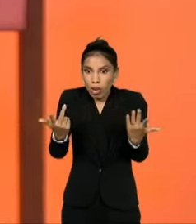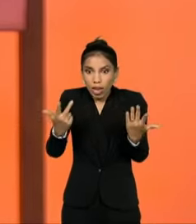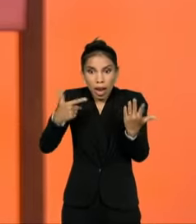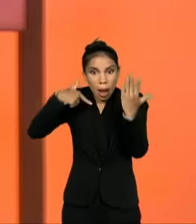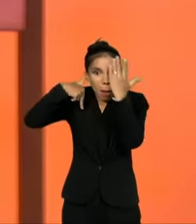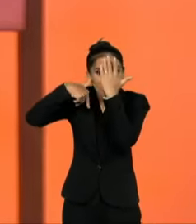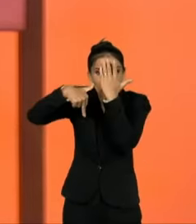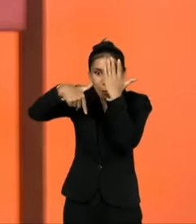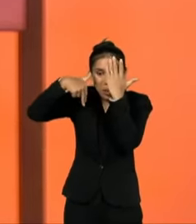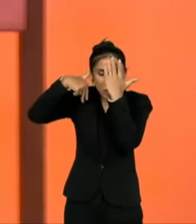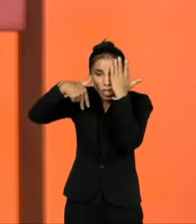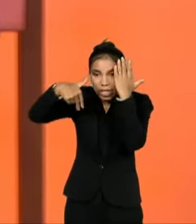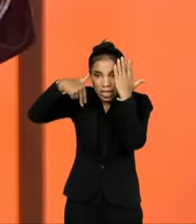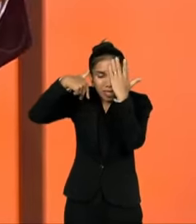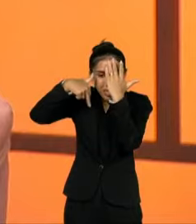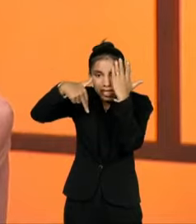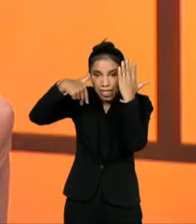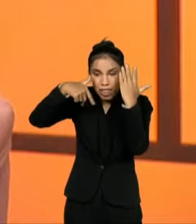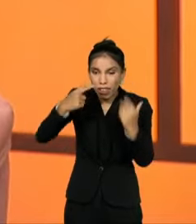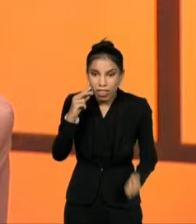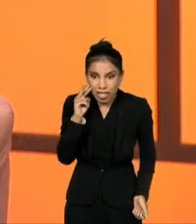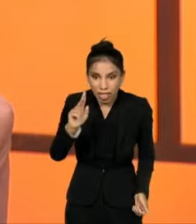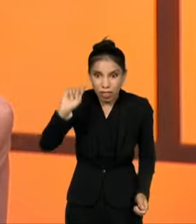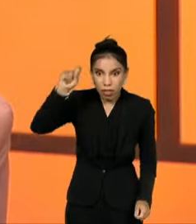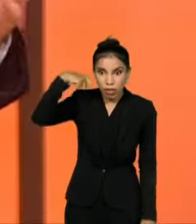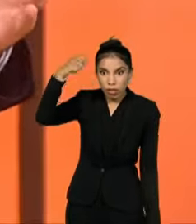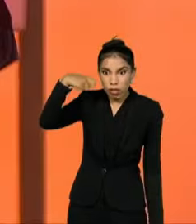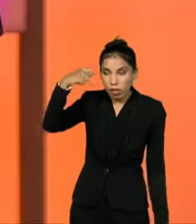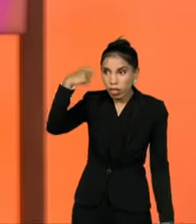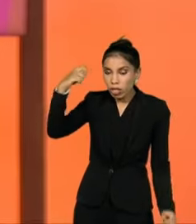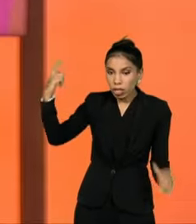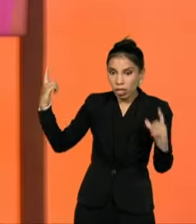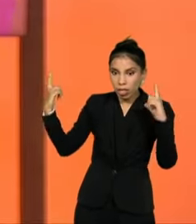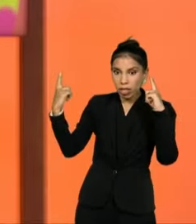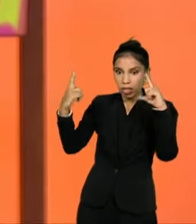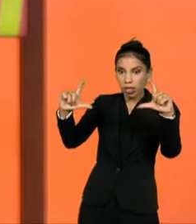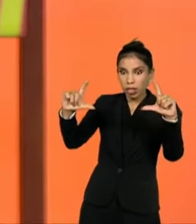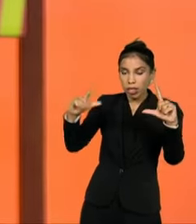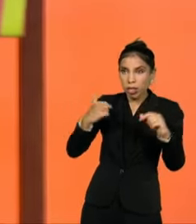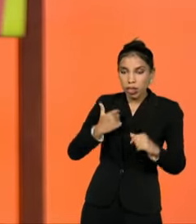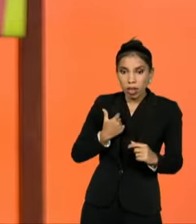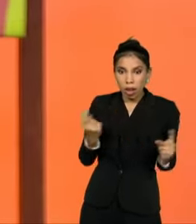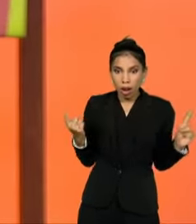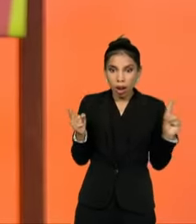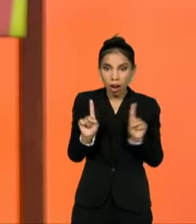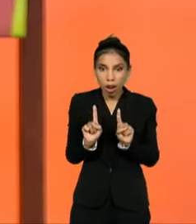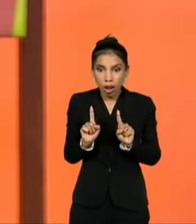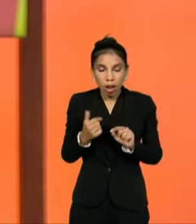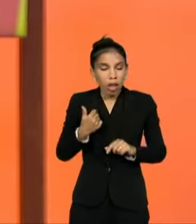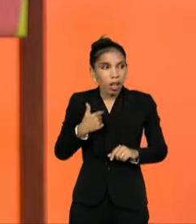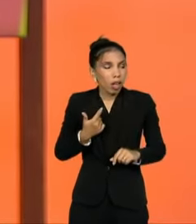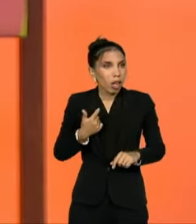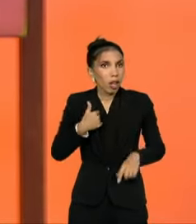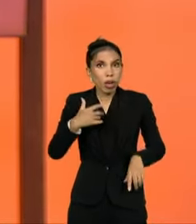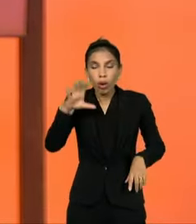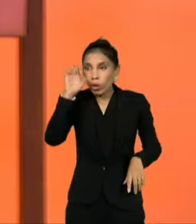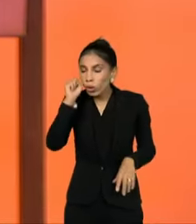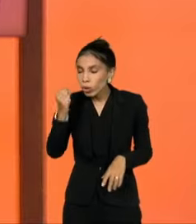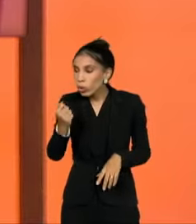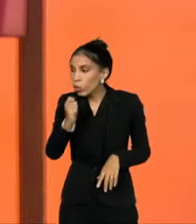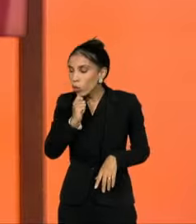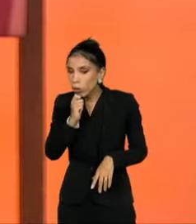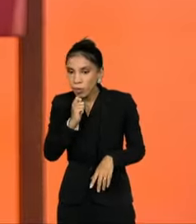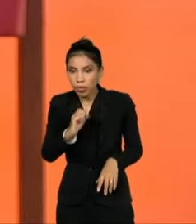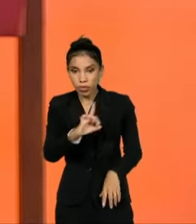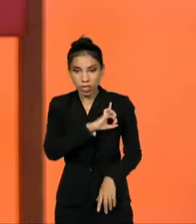psicopatia, né? Assim, essa coisa do vídeo que você tinha me perguntado, a gente desviou do assunto, mas assim, eu estava ali do lado, sem dormir, né? Do lado de